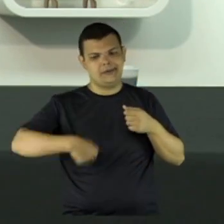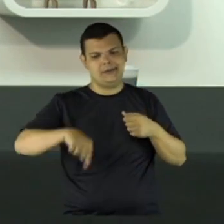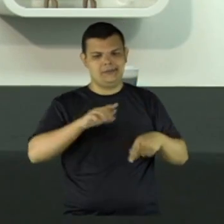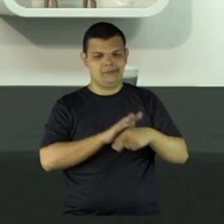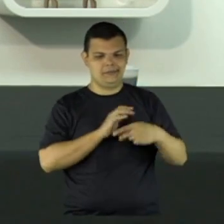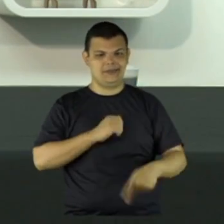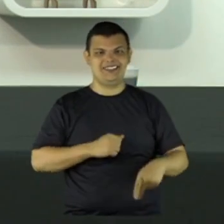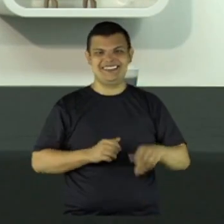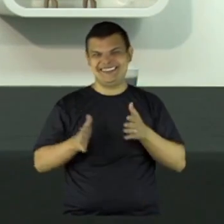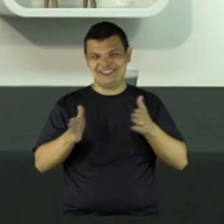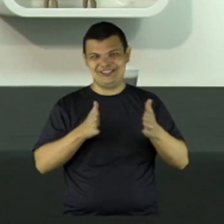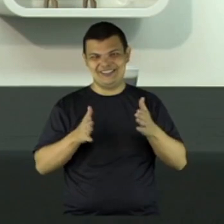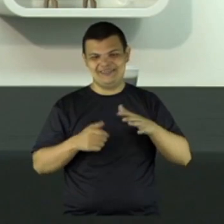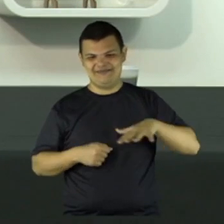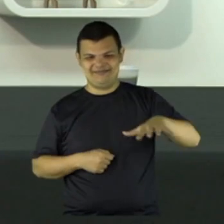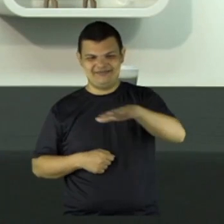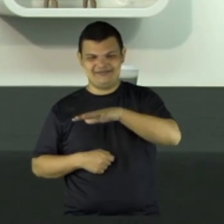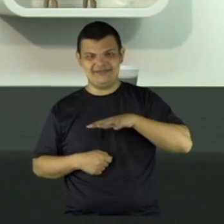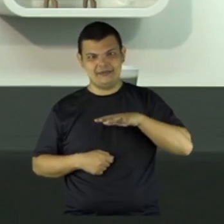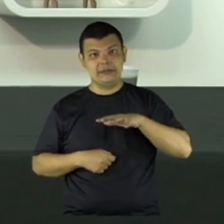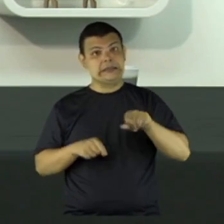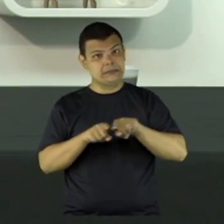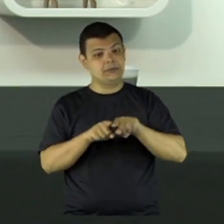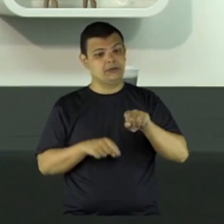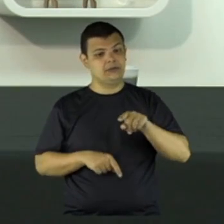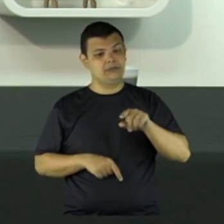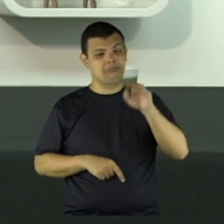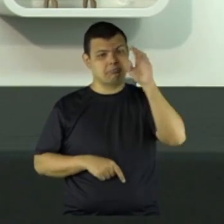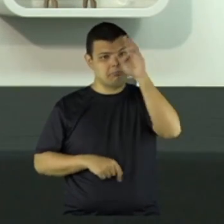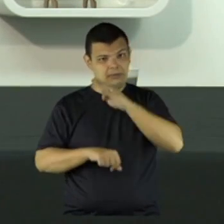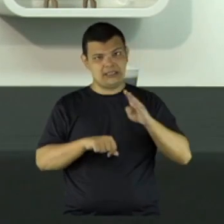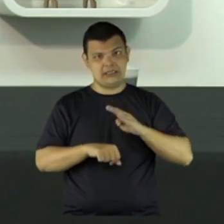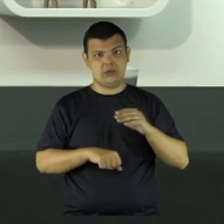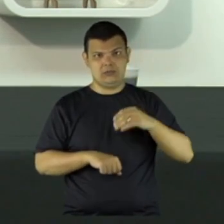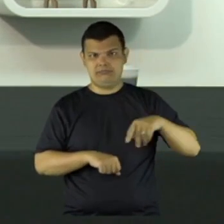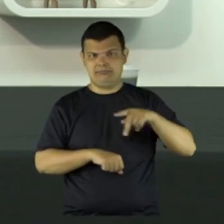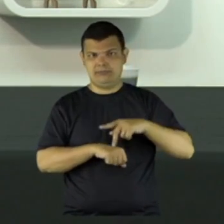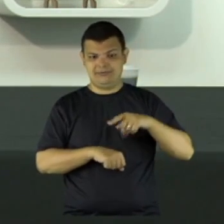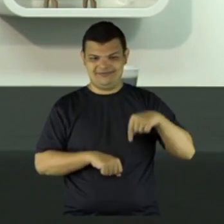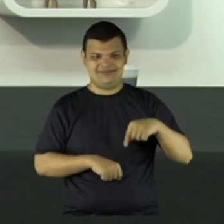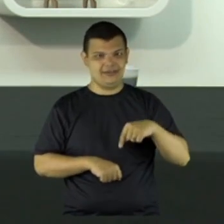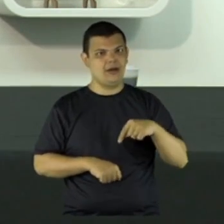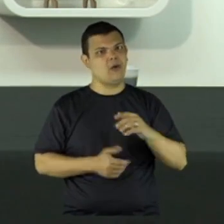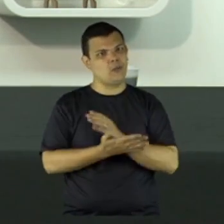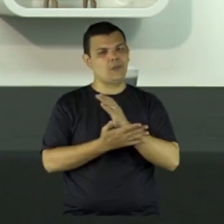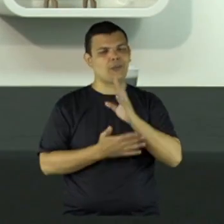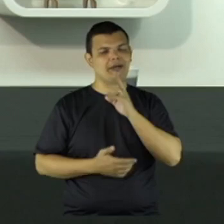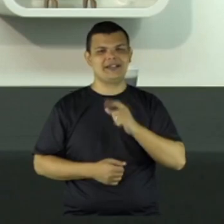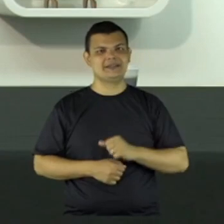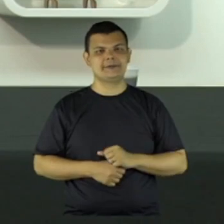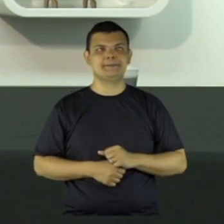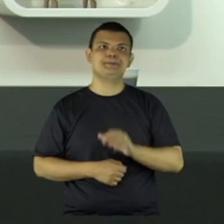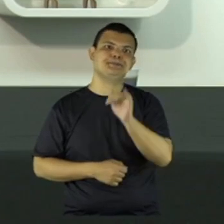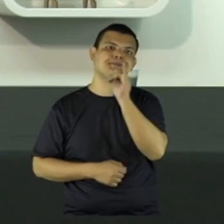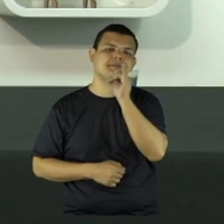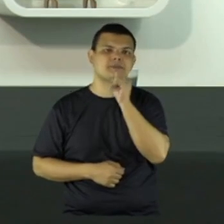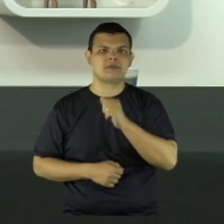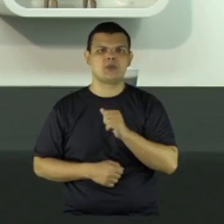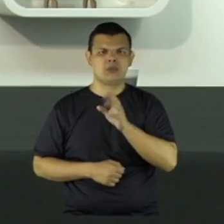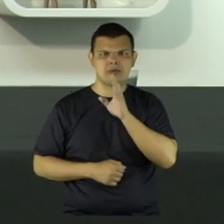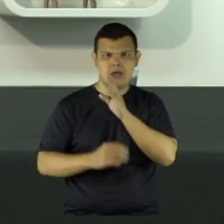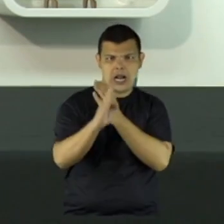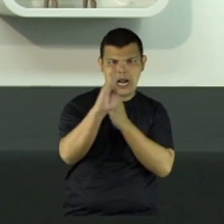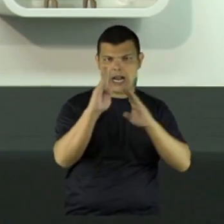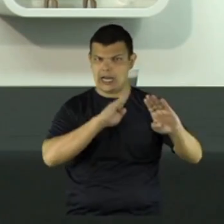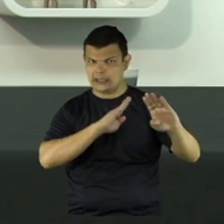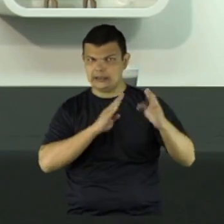aqui na nossa região, até mesmo no nosso país. Por exemplo, muita gente já deve ter ouvido falar no